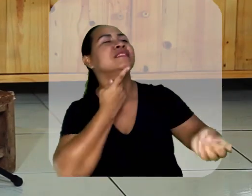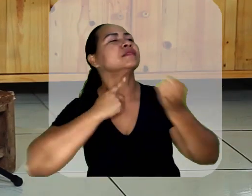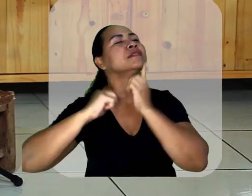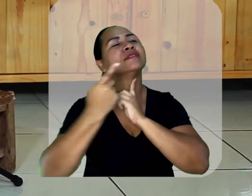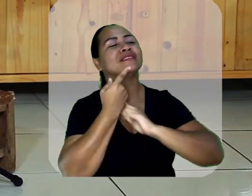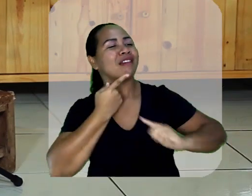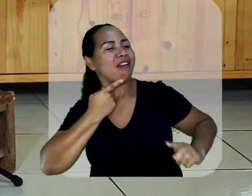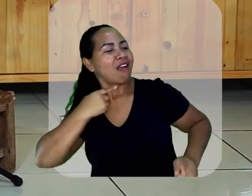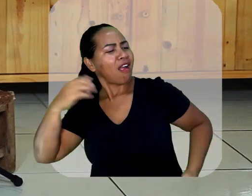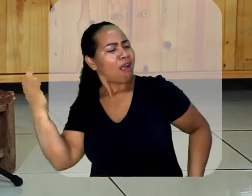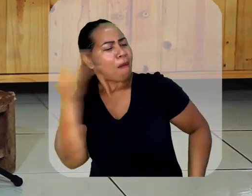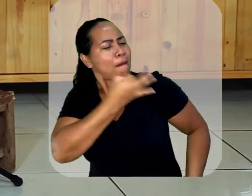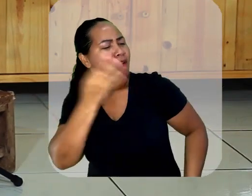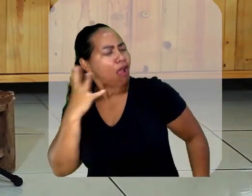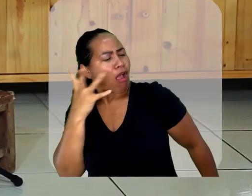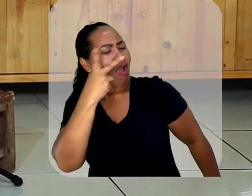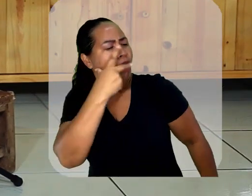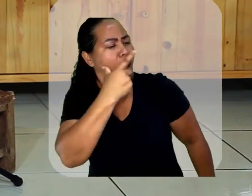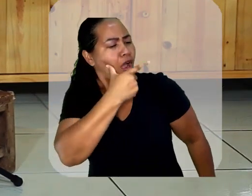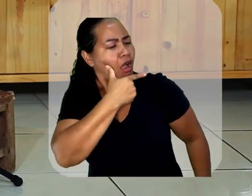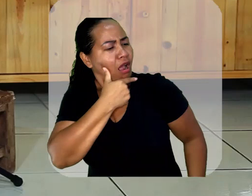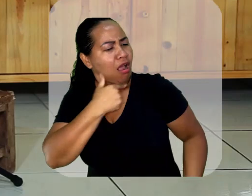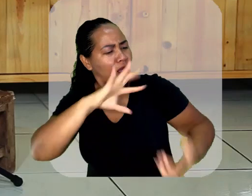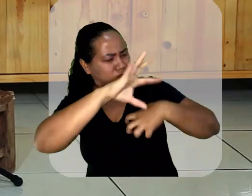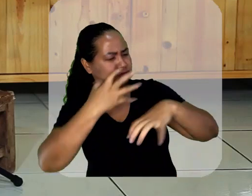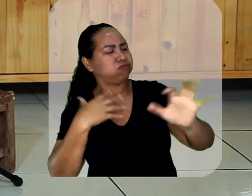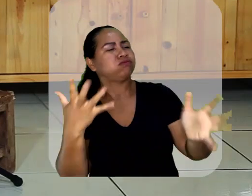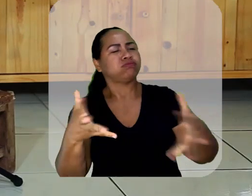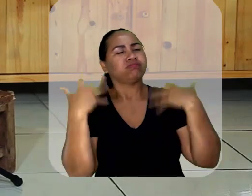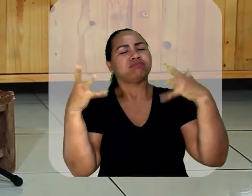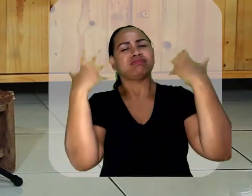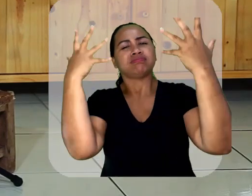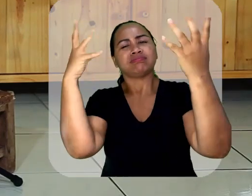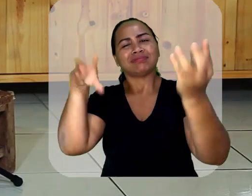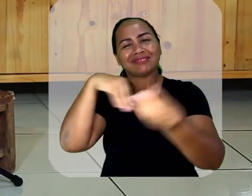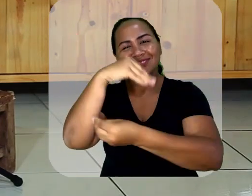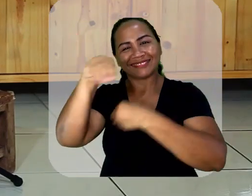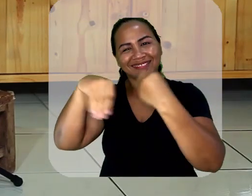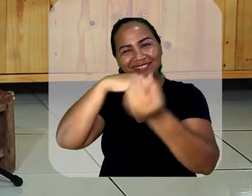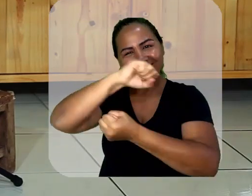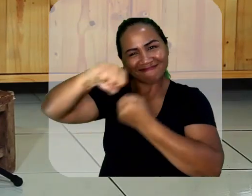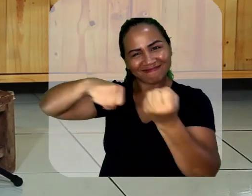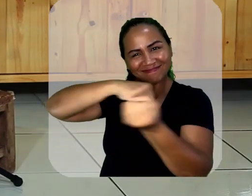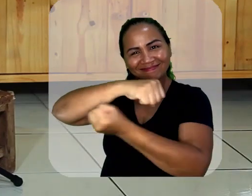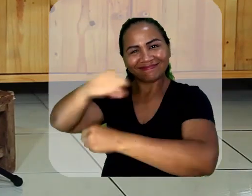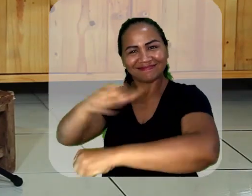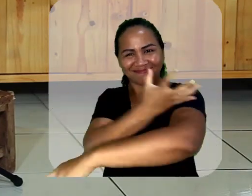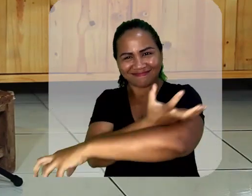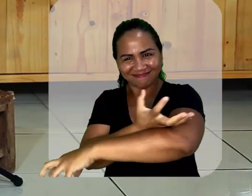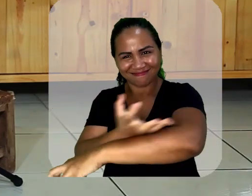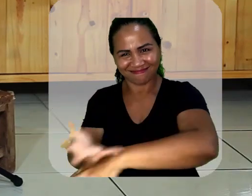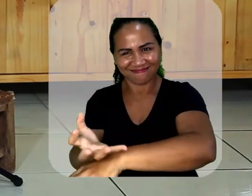desejoso, me embeleza, me esquenta, Caatinga e Sertão Mimoso, és o couro do